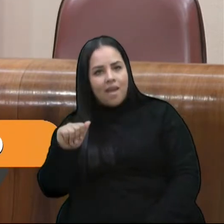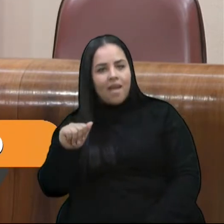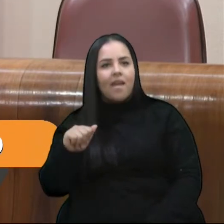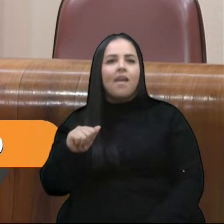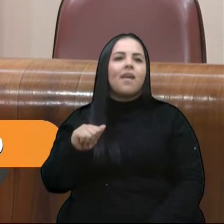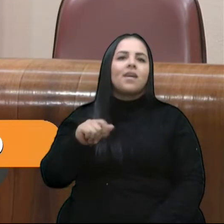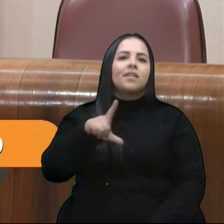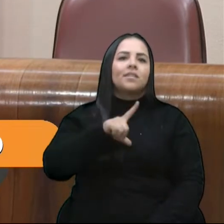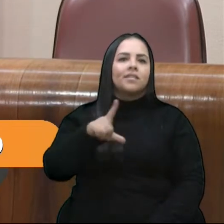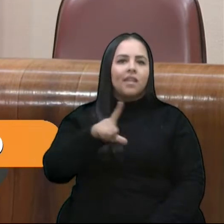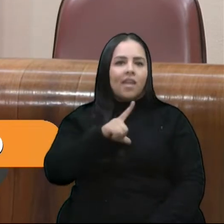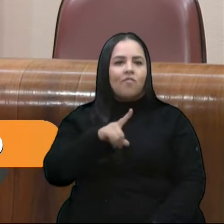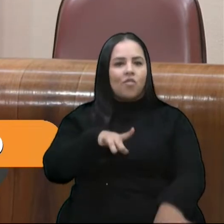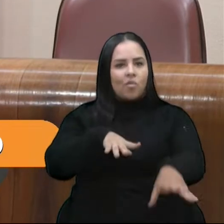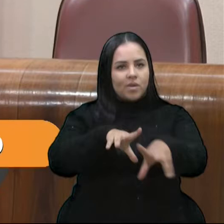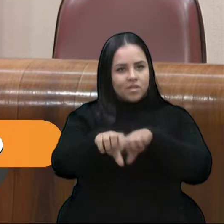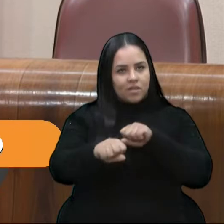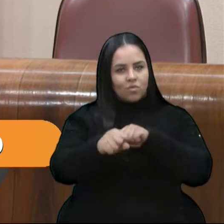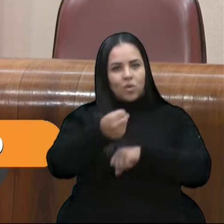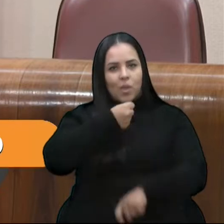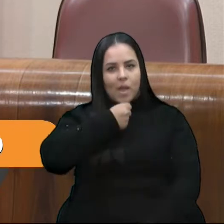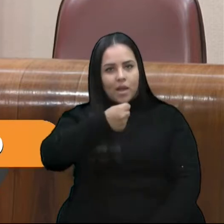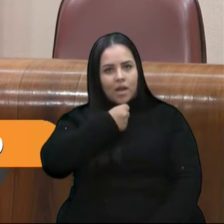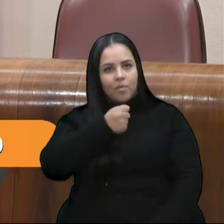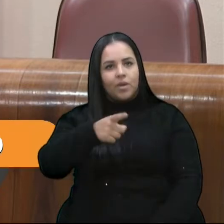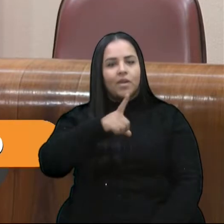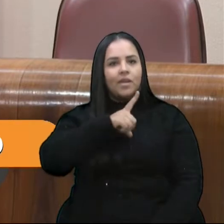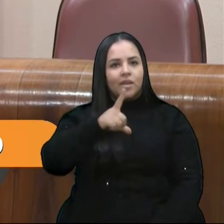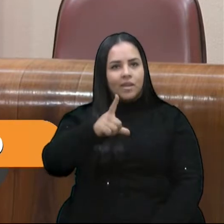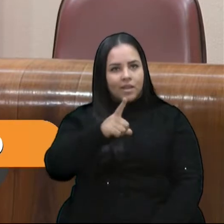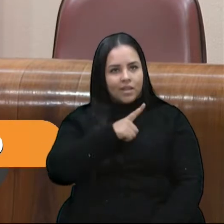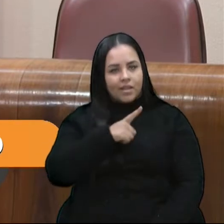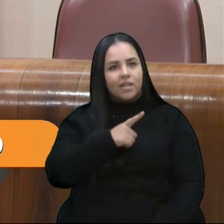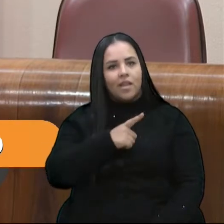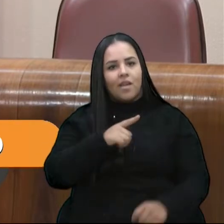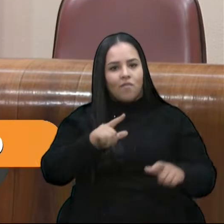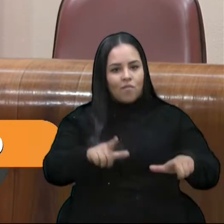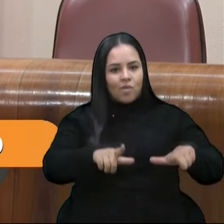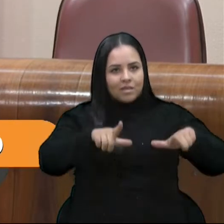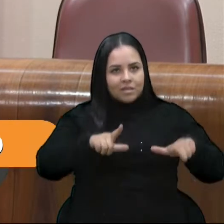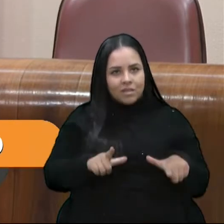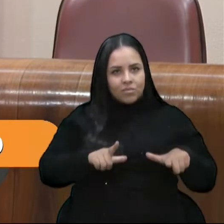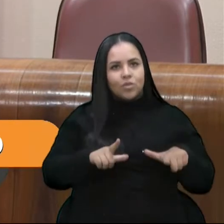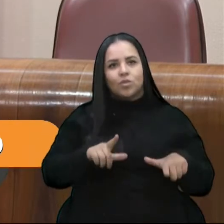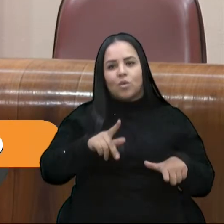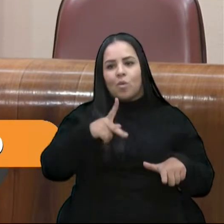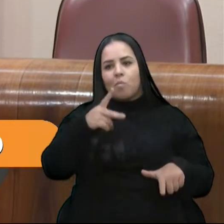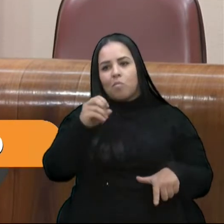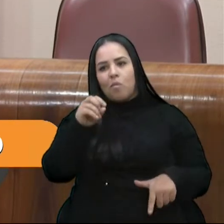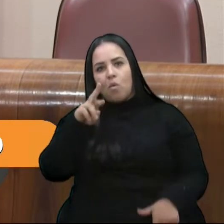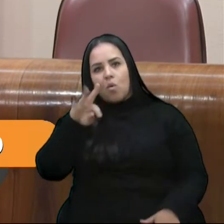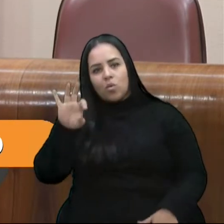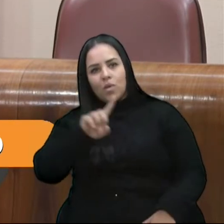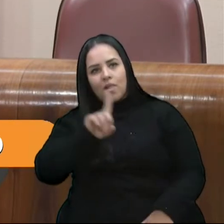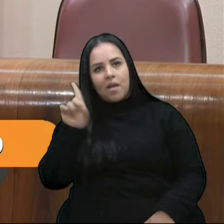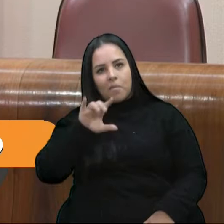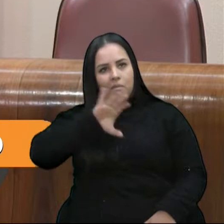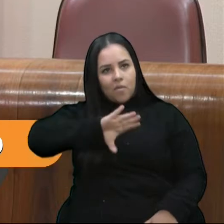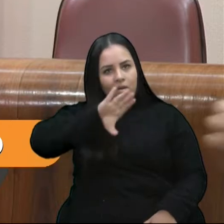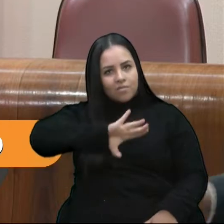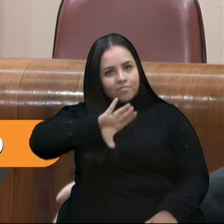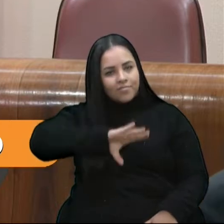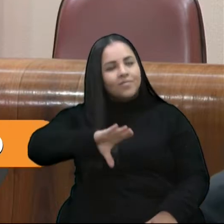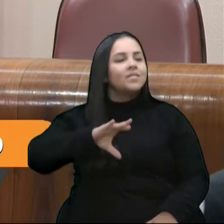Públicas, com titulação reconhecida pela Universidade do Porto, em Portugal. Cursou Social Media e Digital Marketing